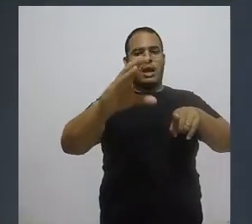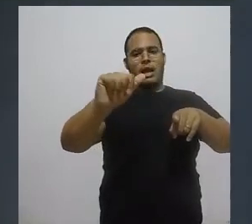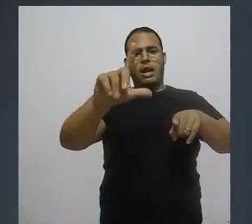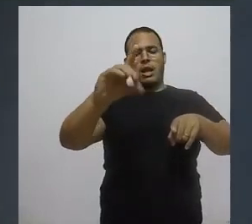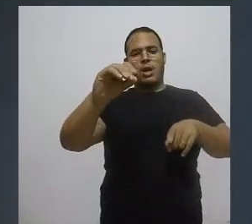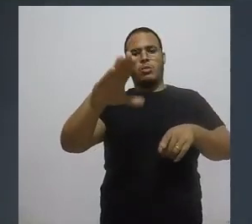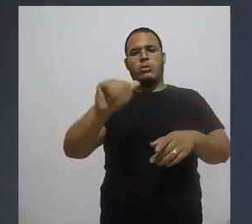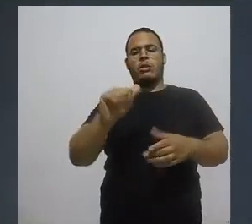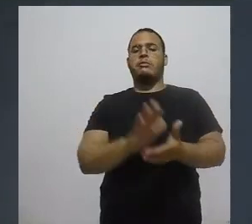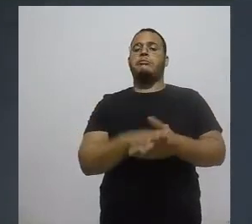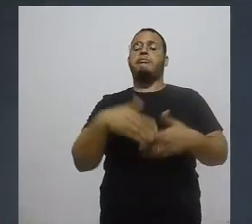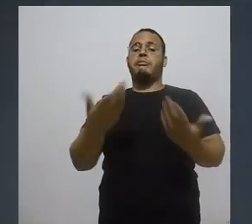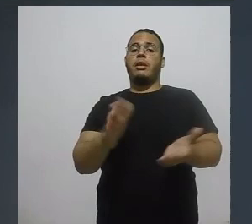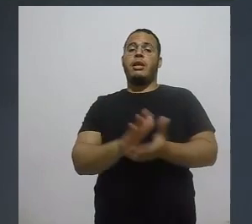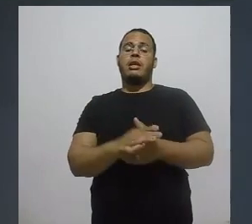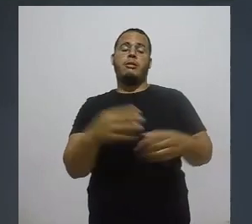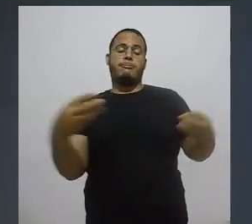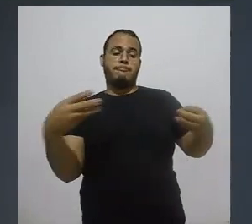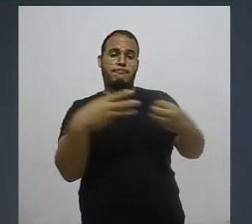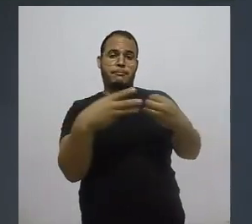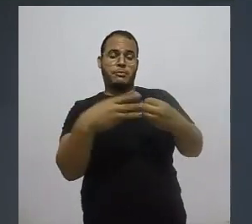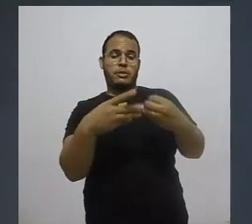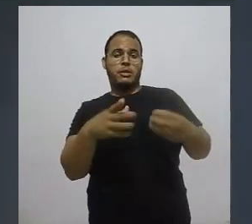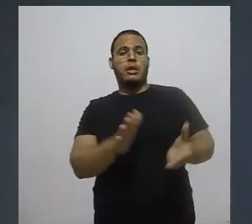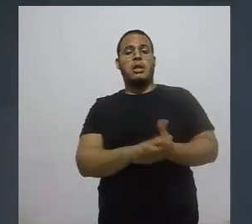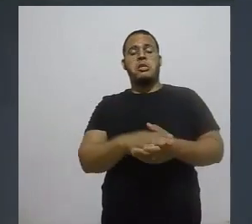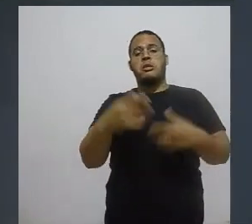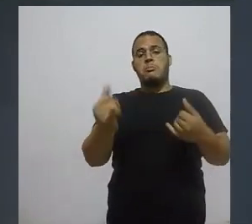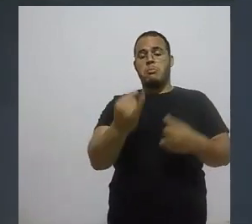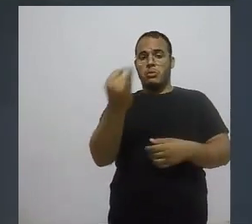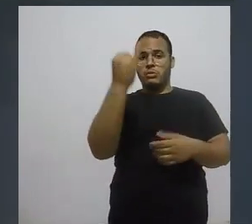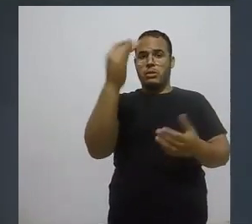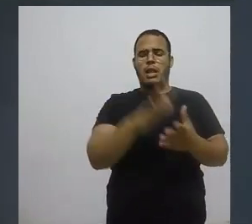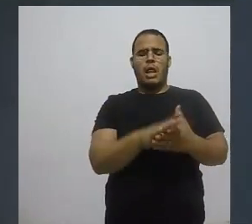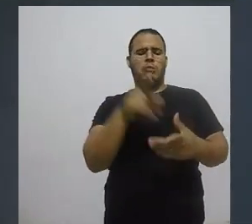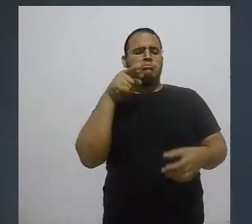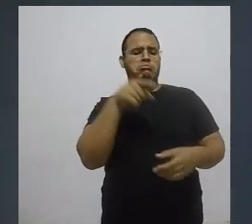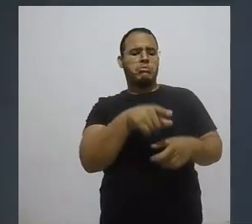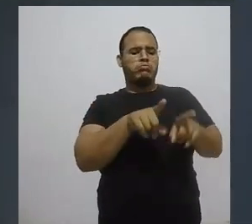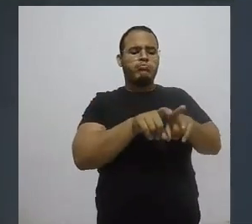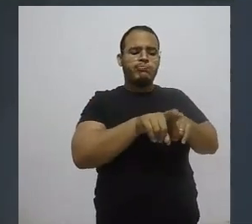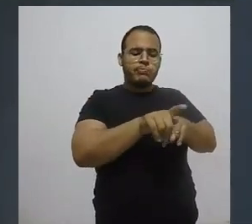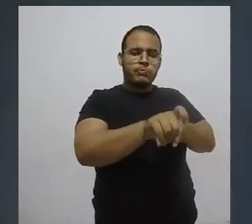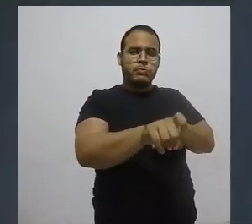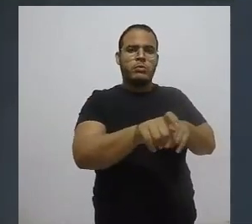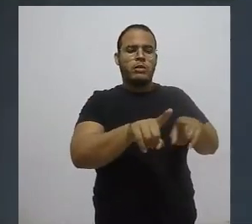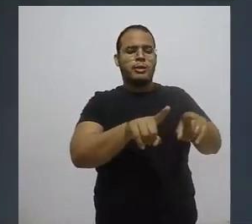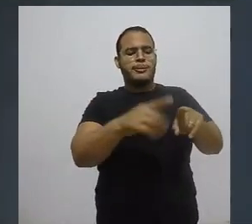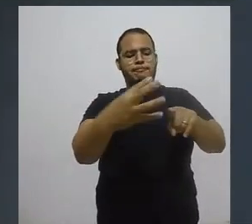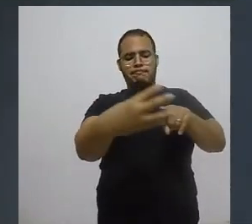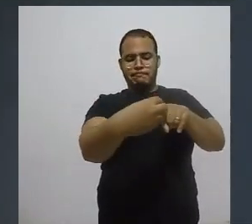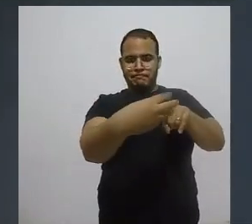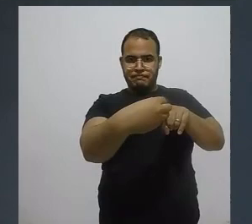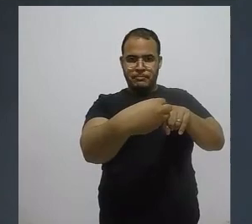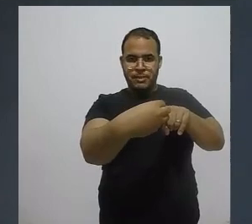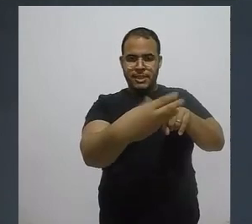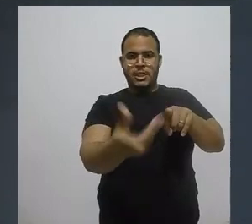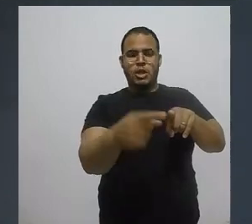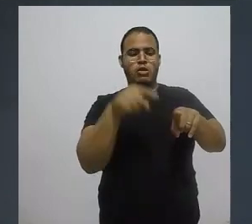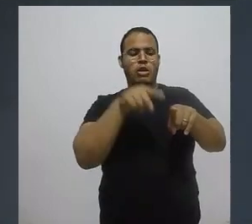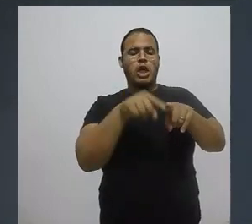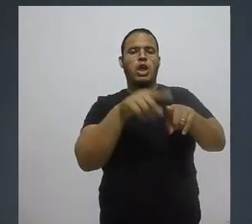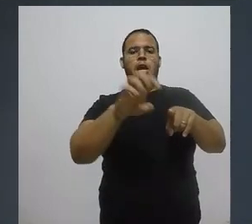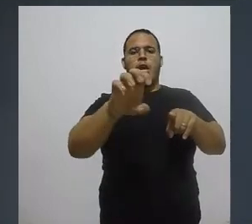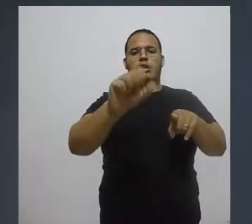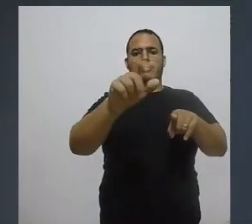espermatozoide é uma célula, certo? É o núcleo e é justamente nessa célula, né, no núcleo, na cabeça aí do espermatozoide,